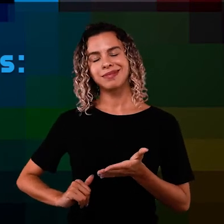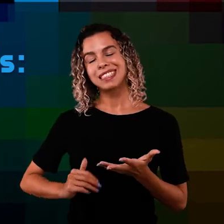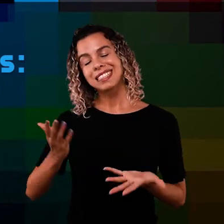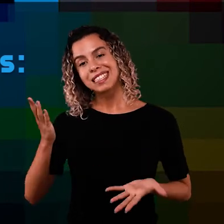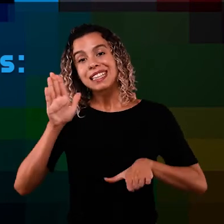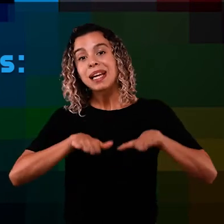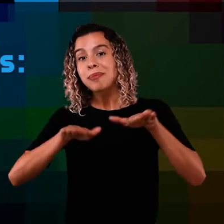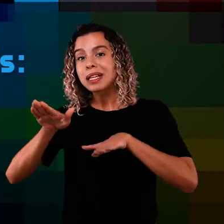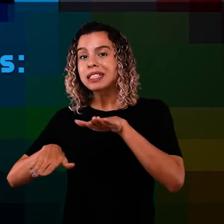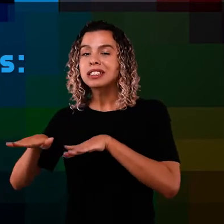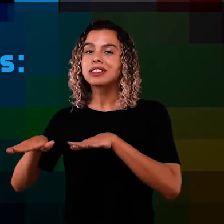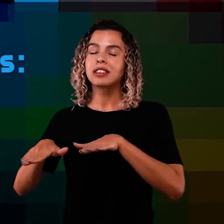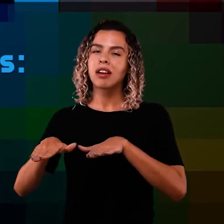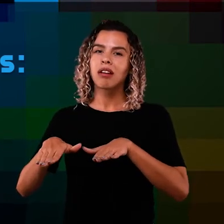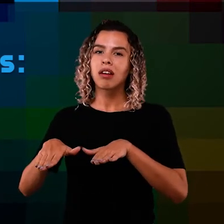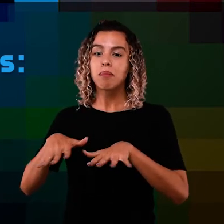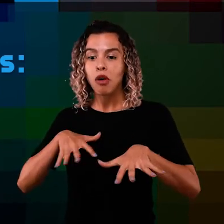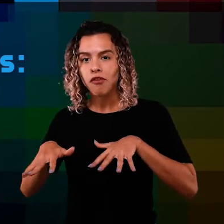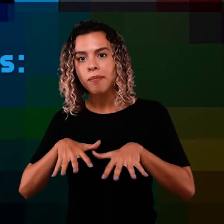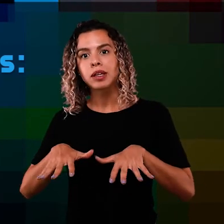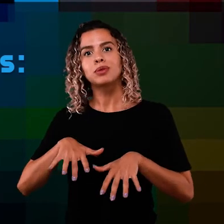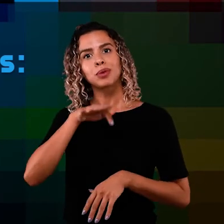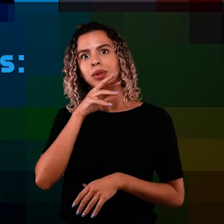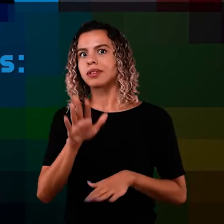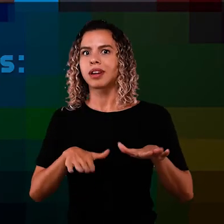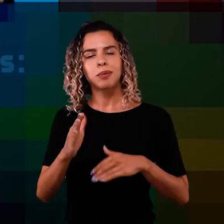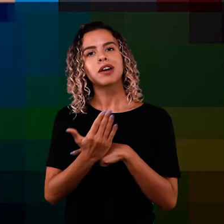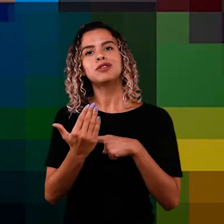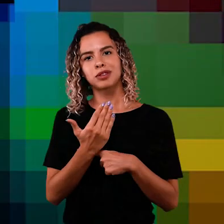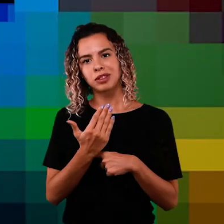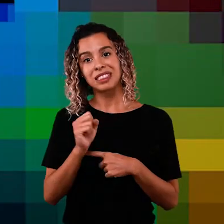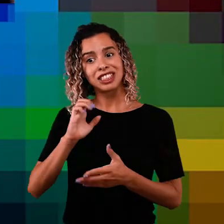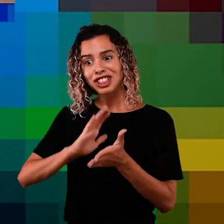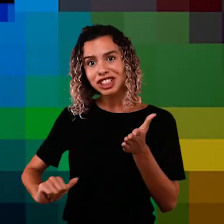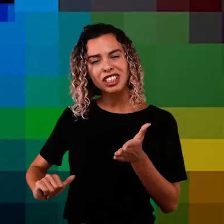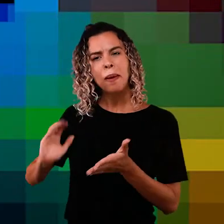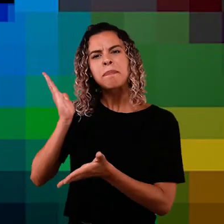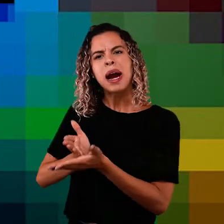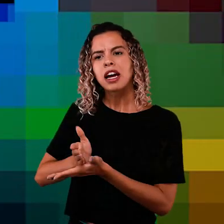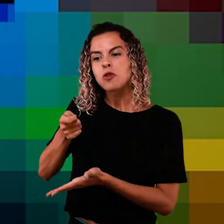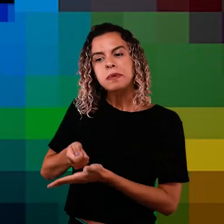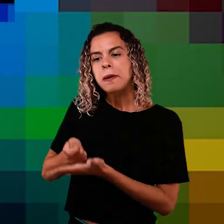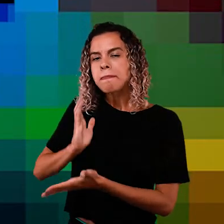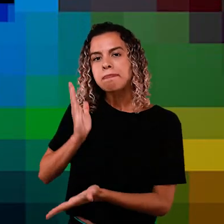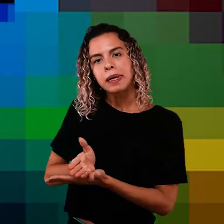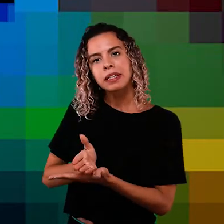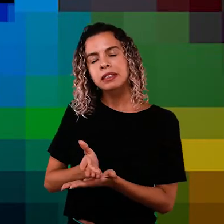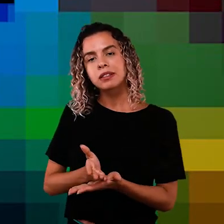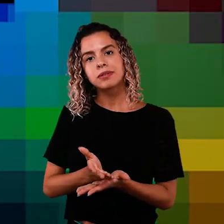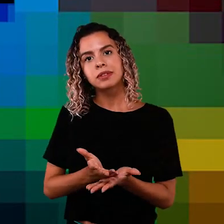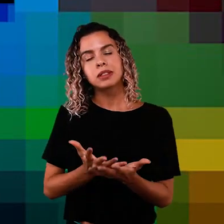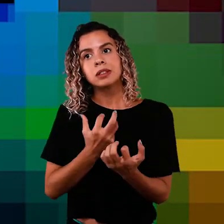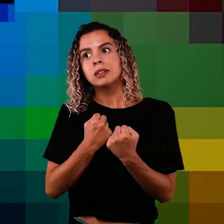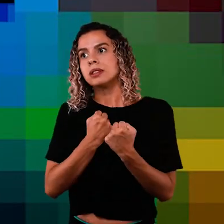@artspi_autismo. Nem todas as estereotipias são ruins, então tem algumas que servem para nos ajudar. Se você tirar ela do autista e obrigar ele a não